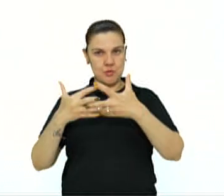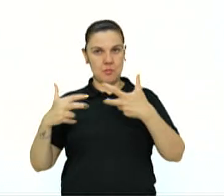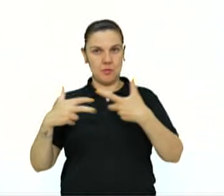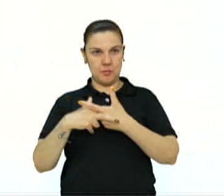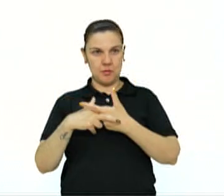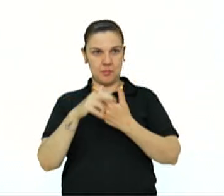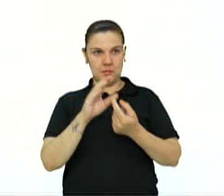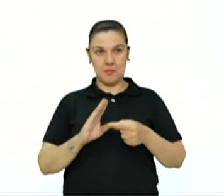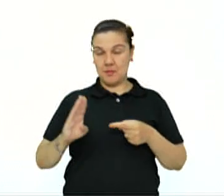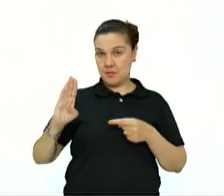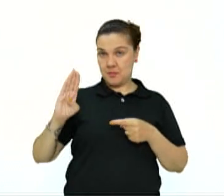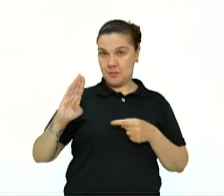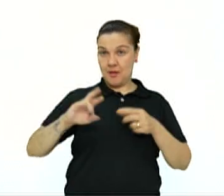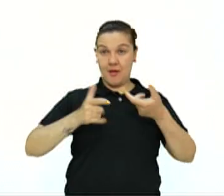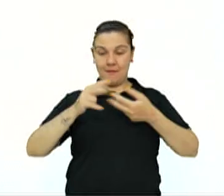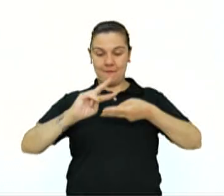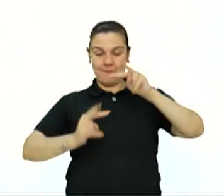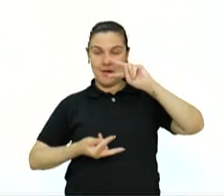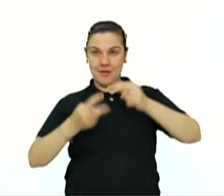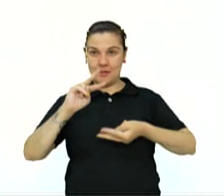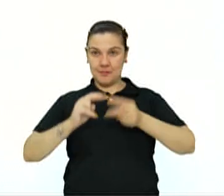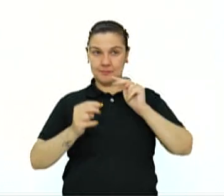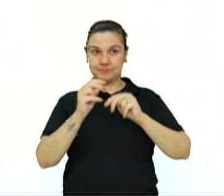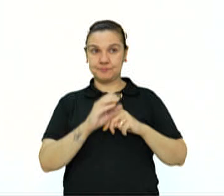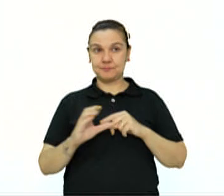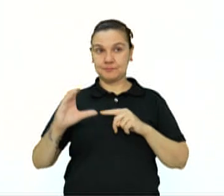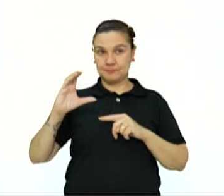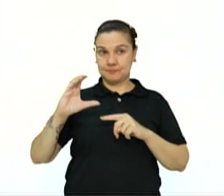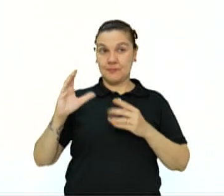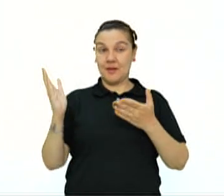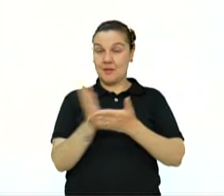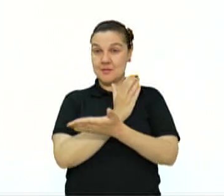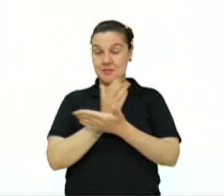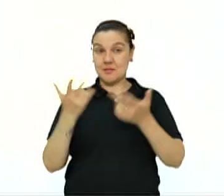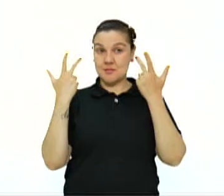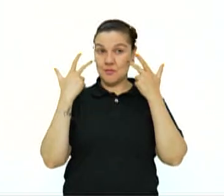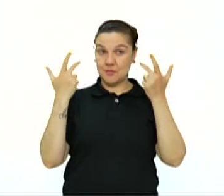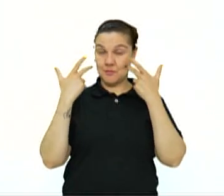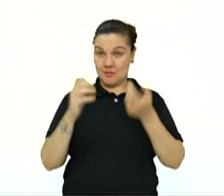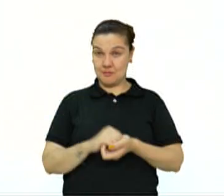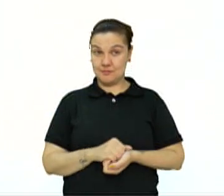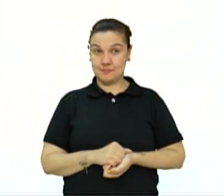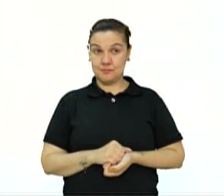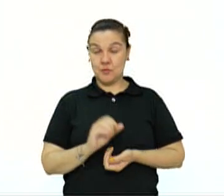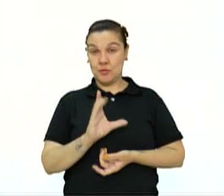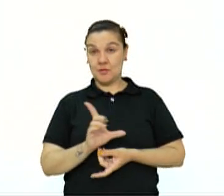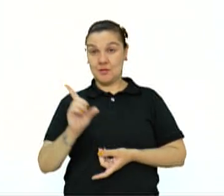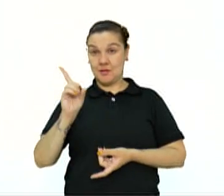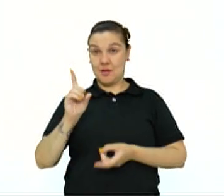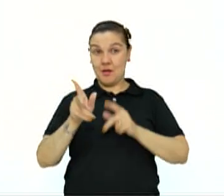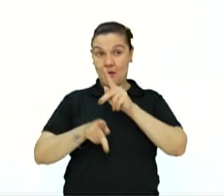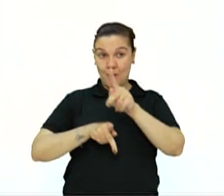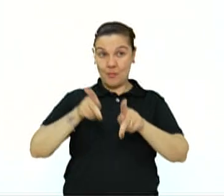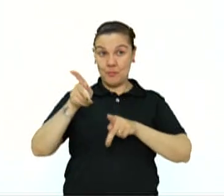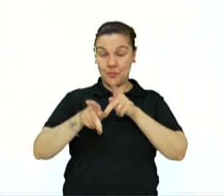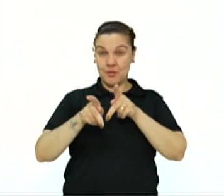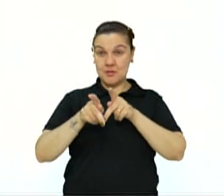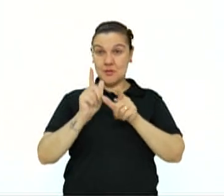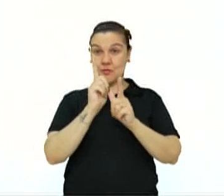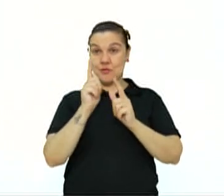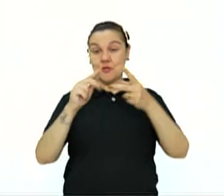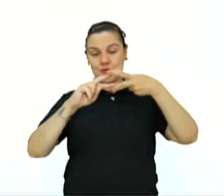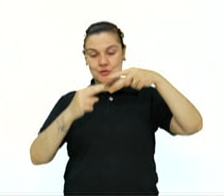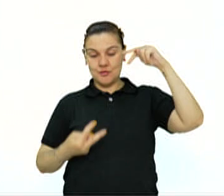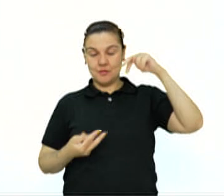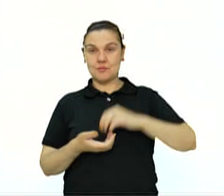reprodutivo? Letra B, é a variabilidade? Letra C, é a seleção natural? Ou letra D, é a